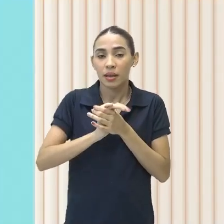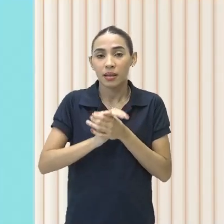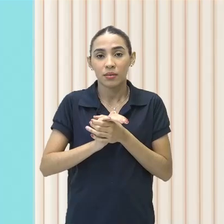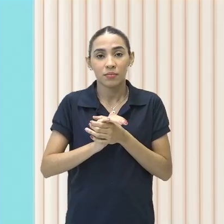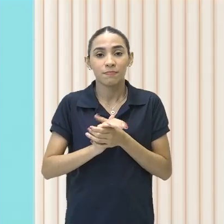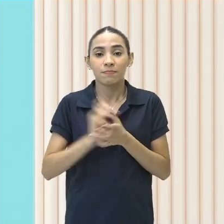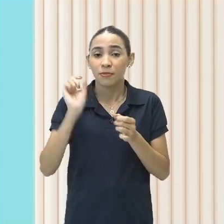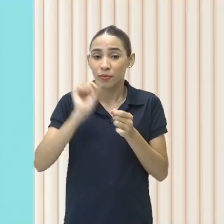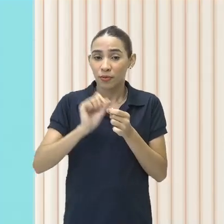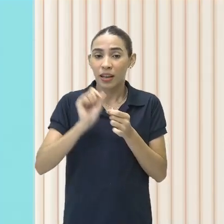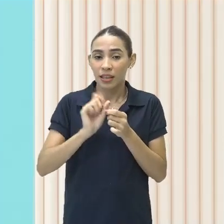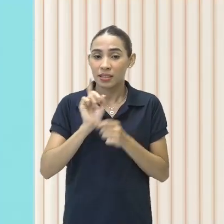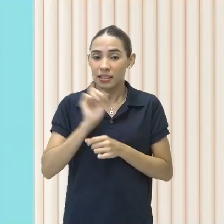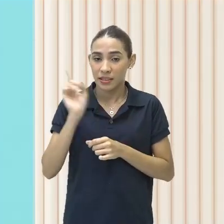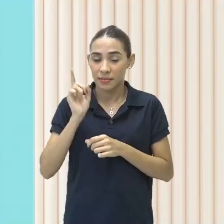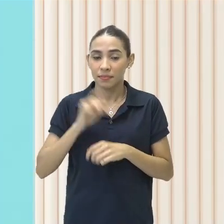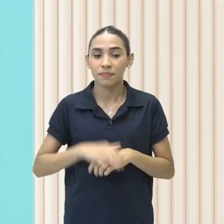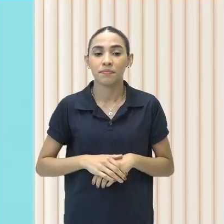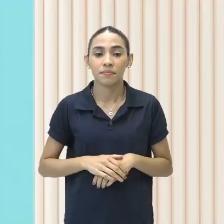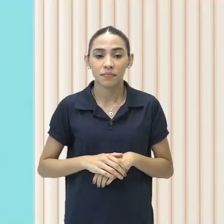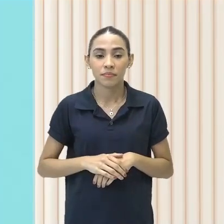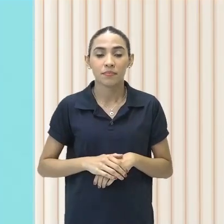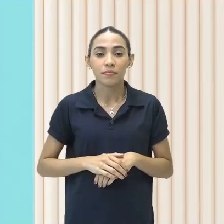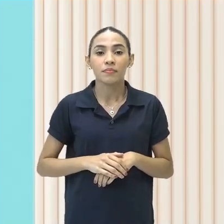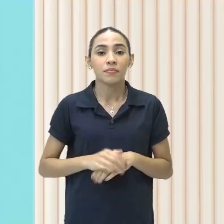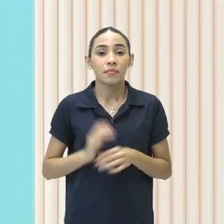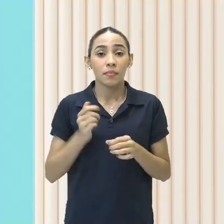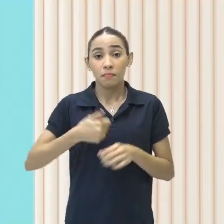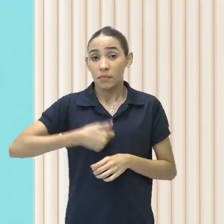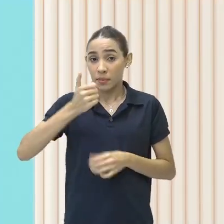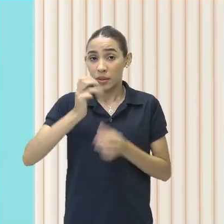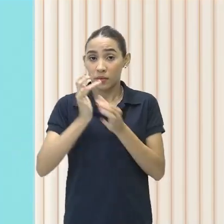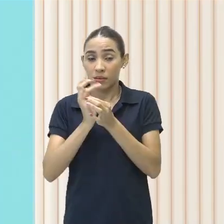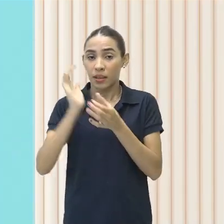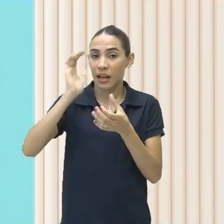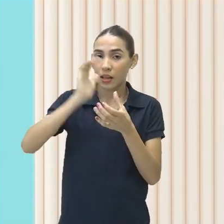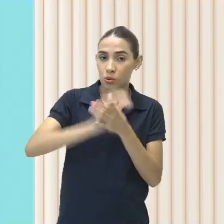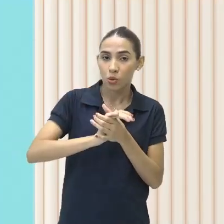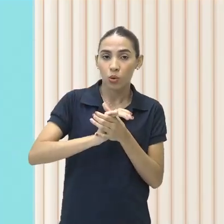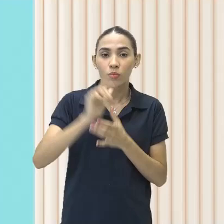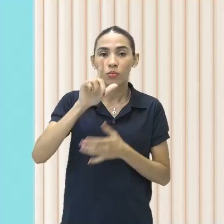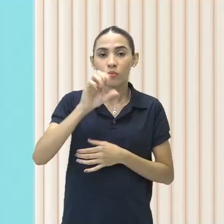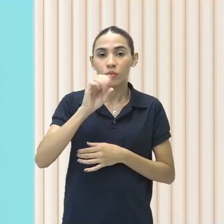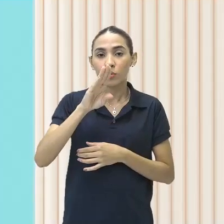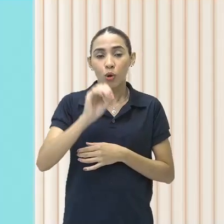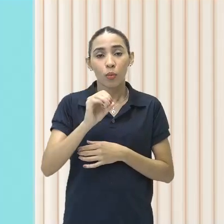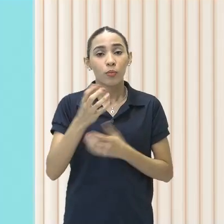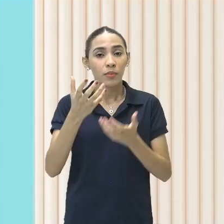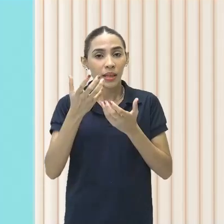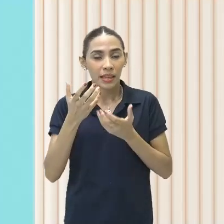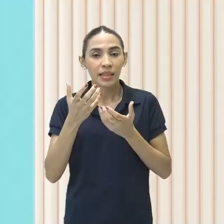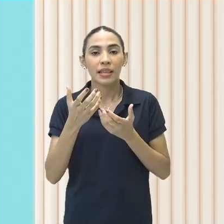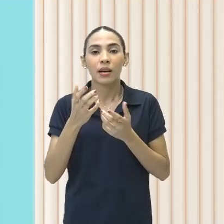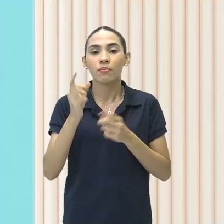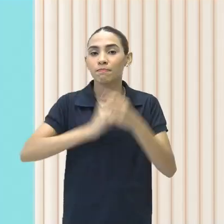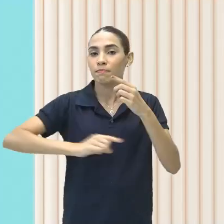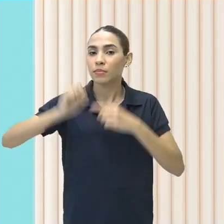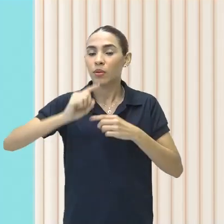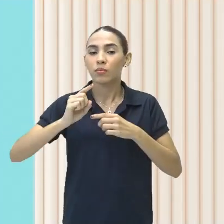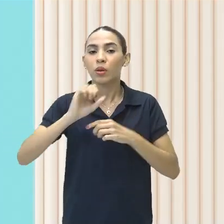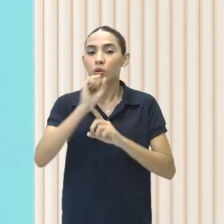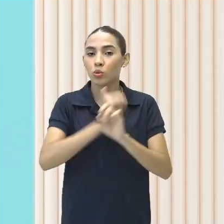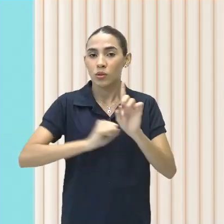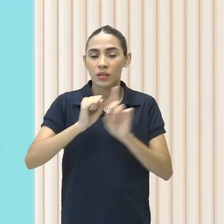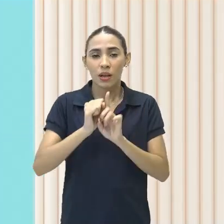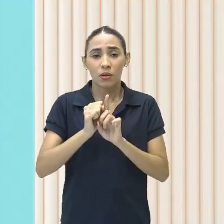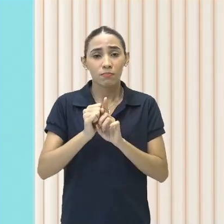ela fez, né? Aí no Quincas Borbas, ela primeiro casou por uma questão social, apesar de que ela nem precisava,